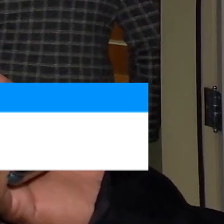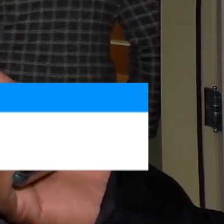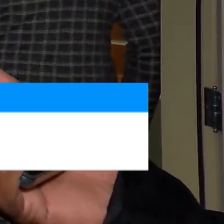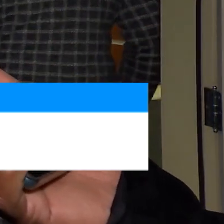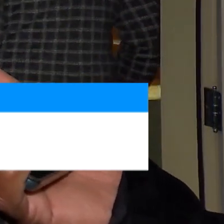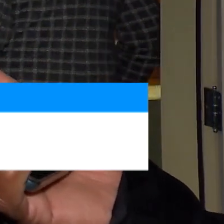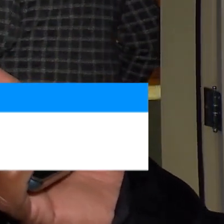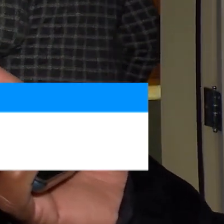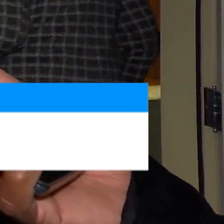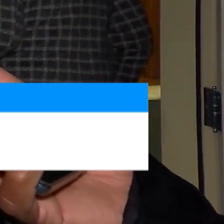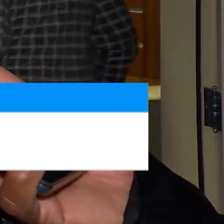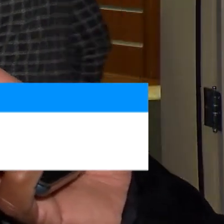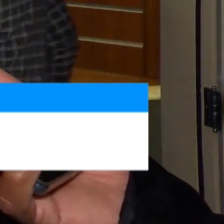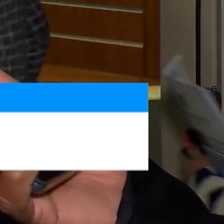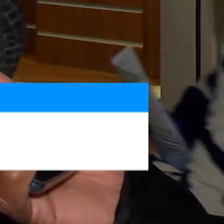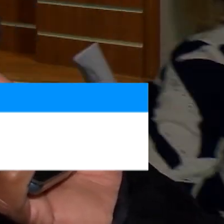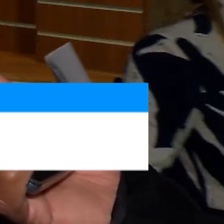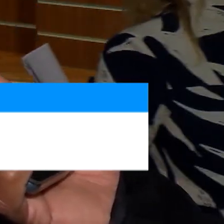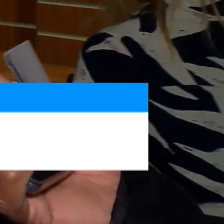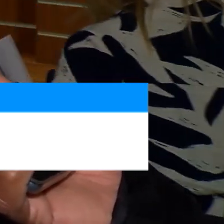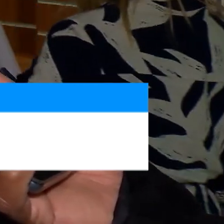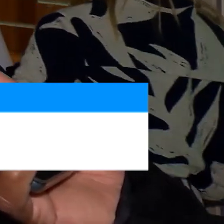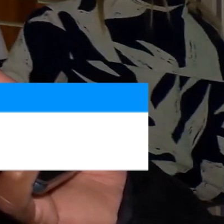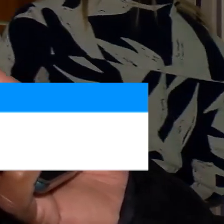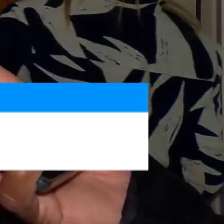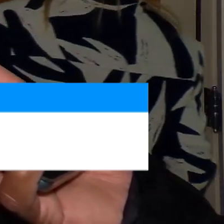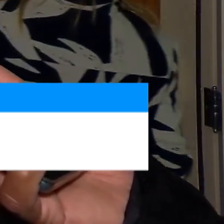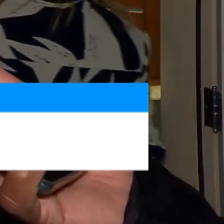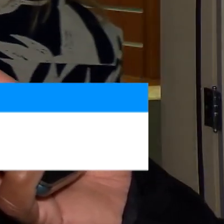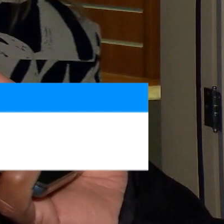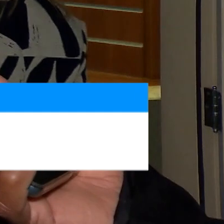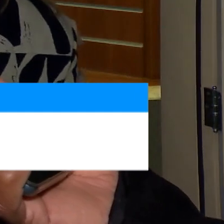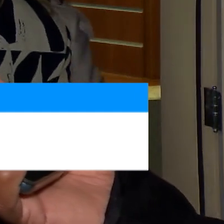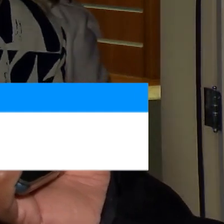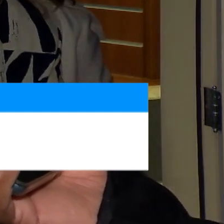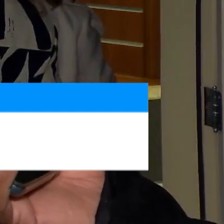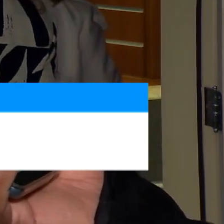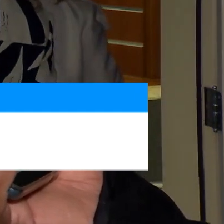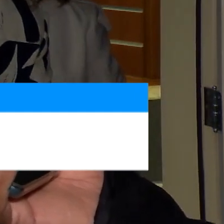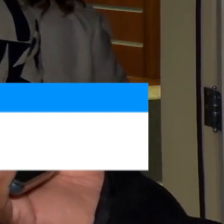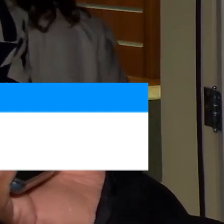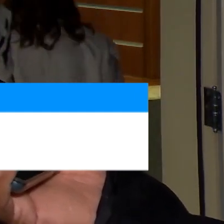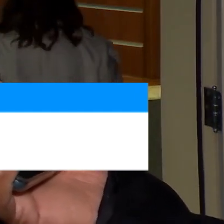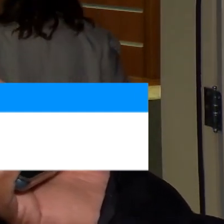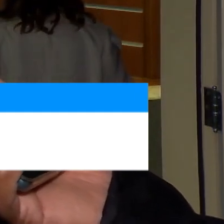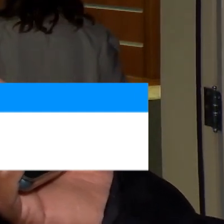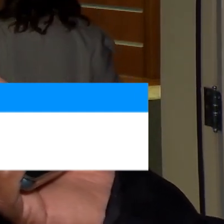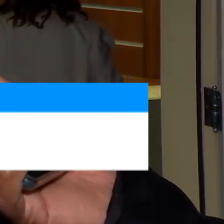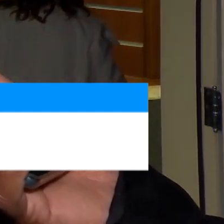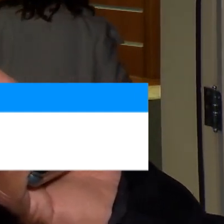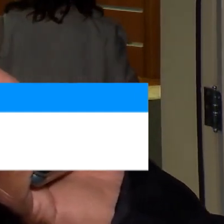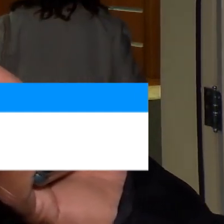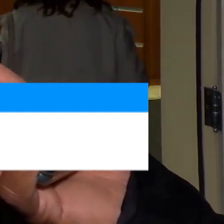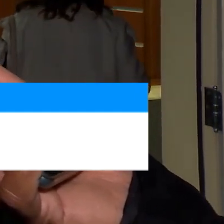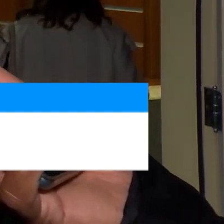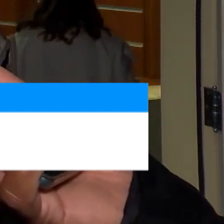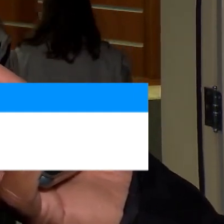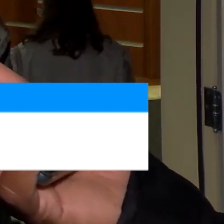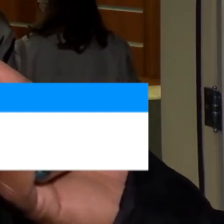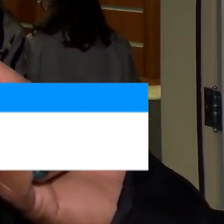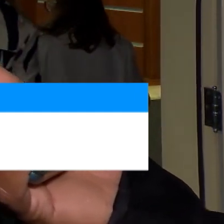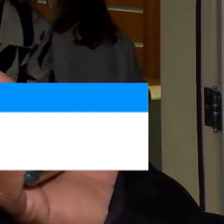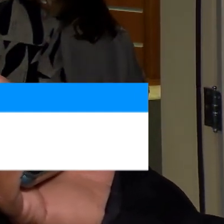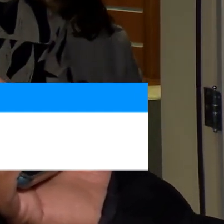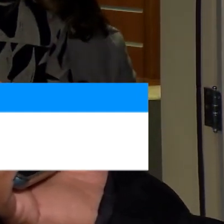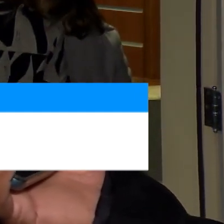novamente esse ano. E as escolas vão estar apresentando o que elas fizeram de interessante para trazer